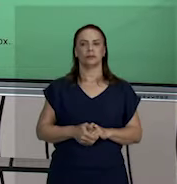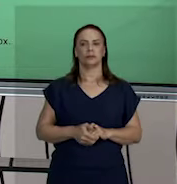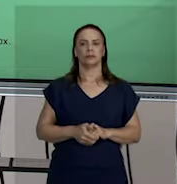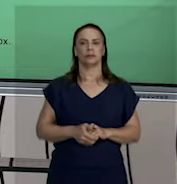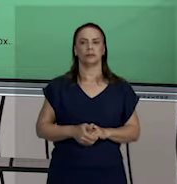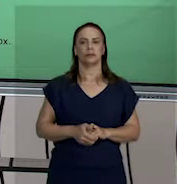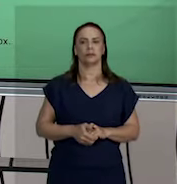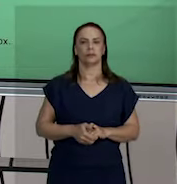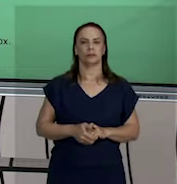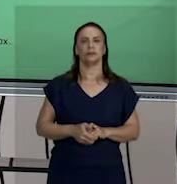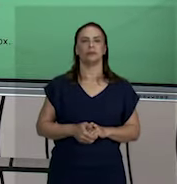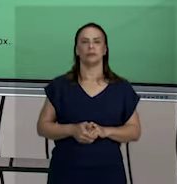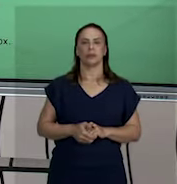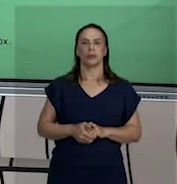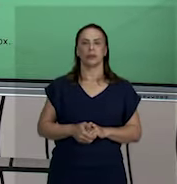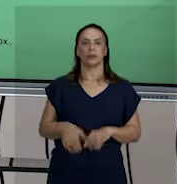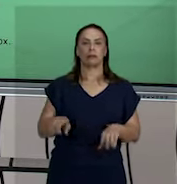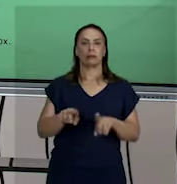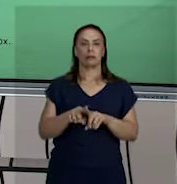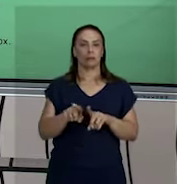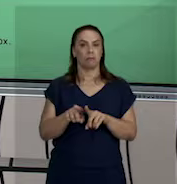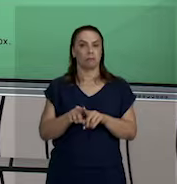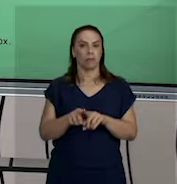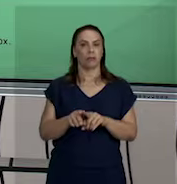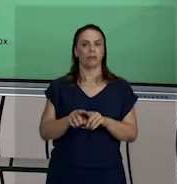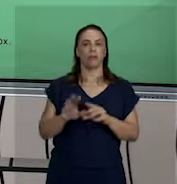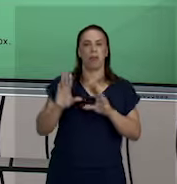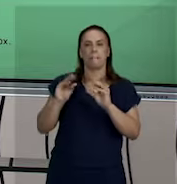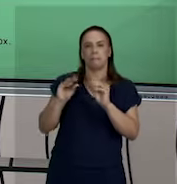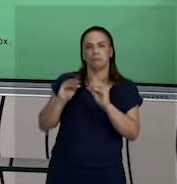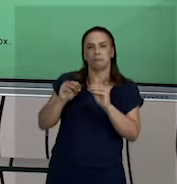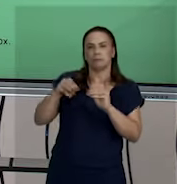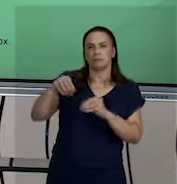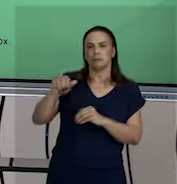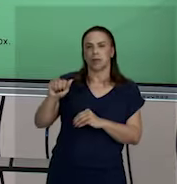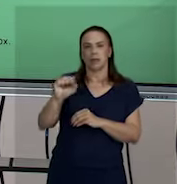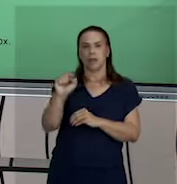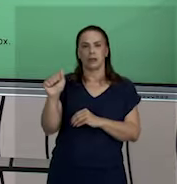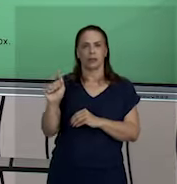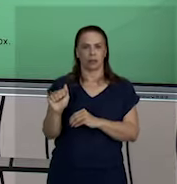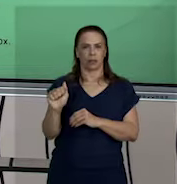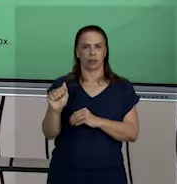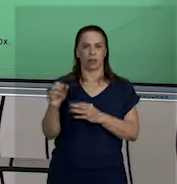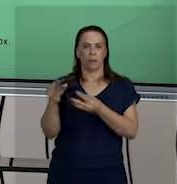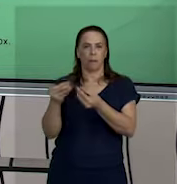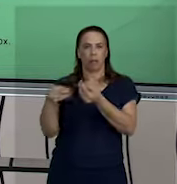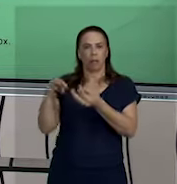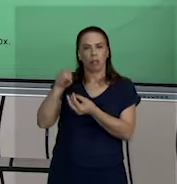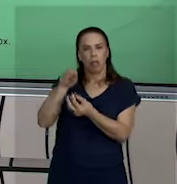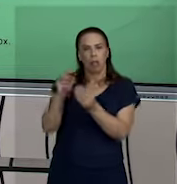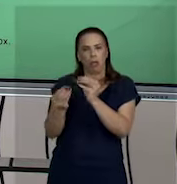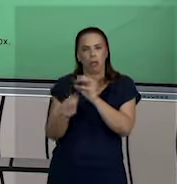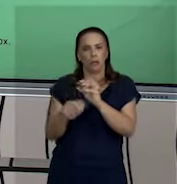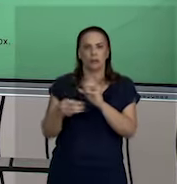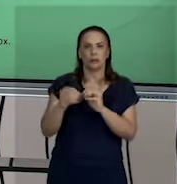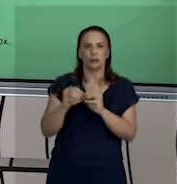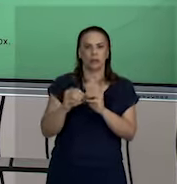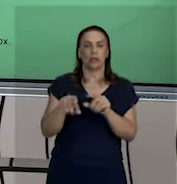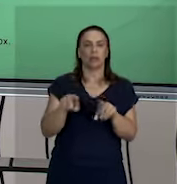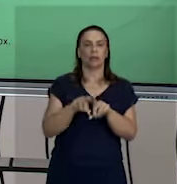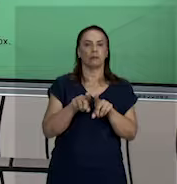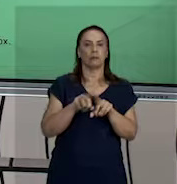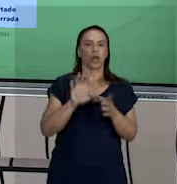ou durepox, ou então uma cola de cano PVC, cola de silicone, para poder vedar